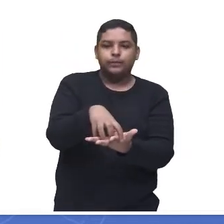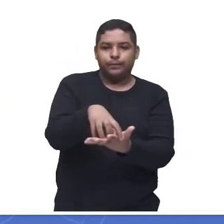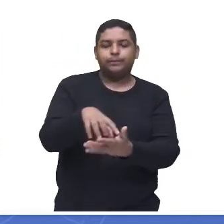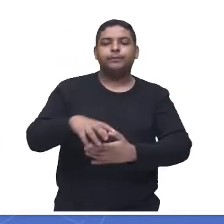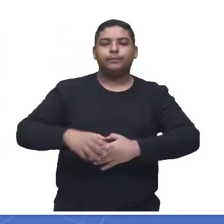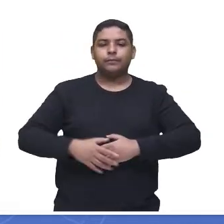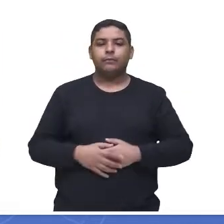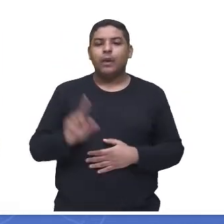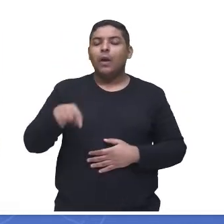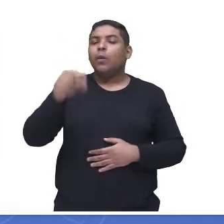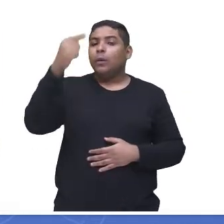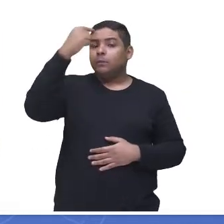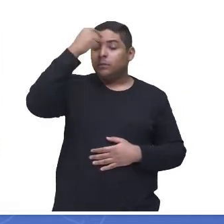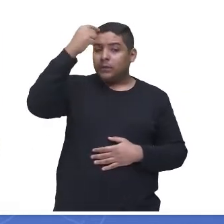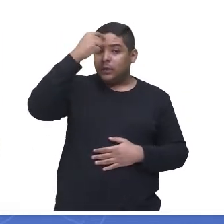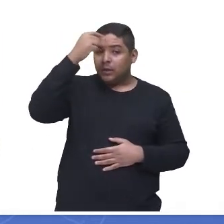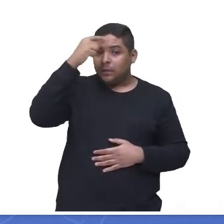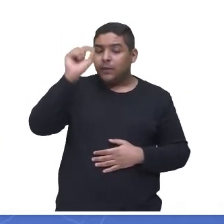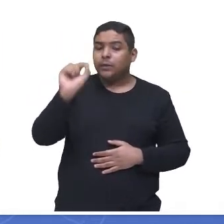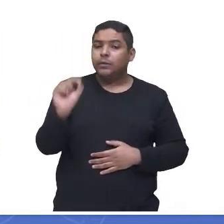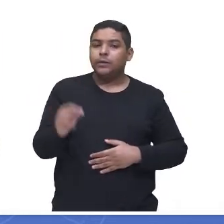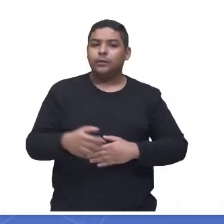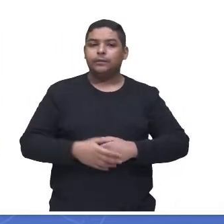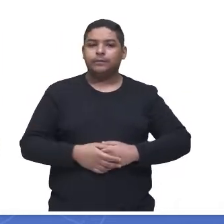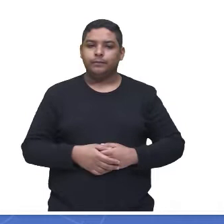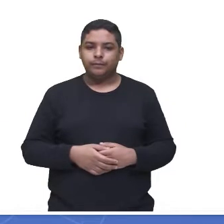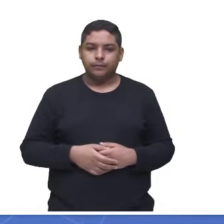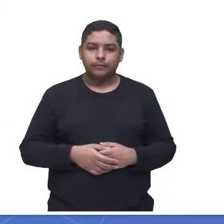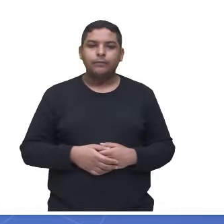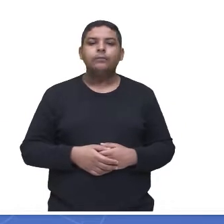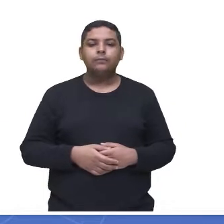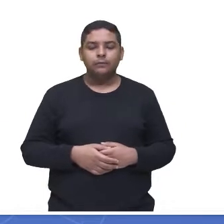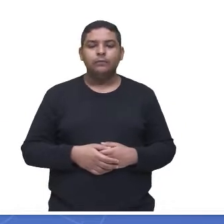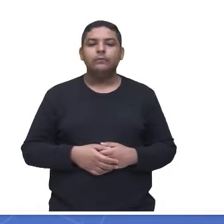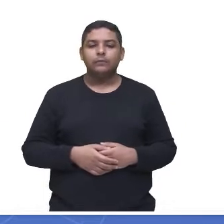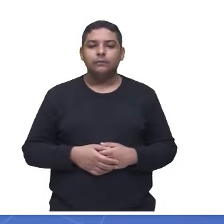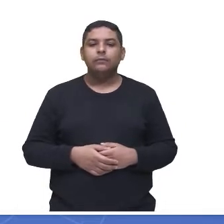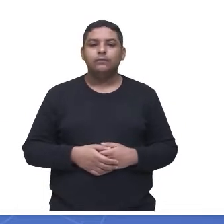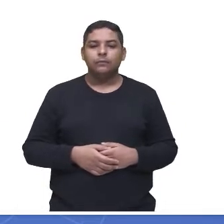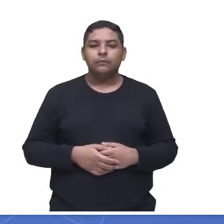uma mentalidade, é um pensamento onde